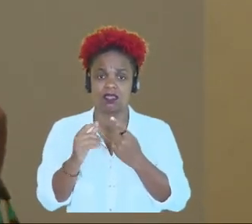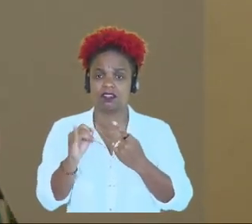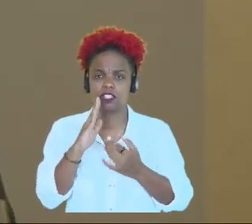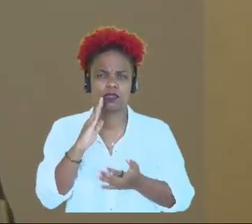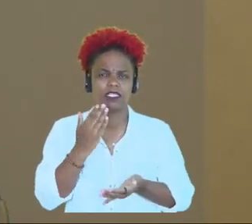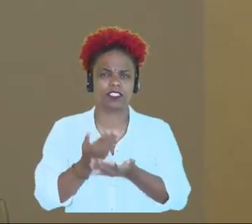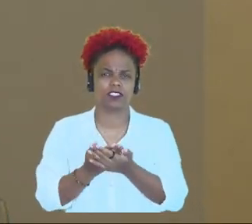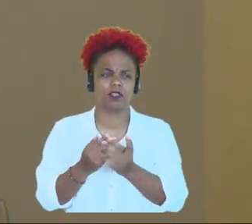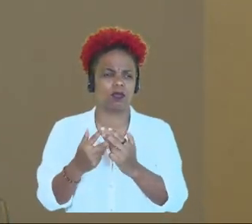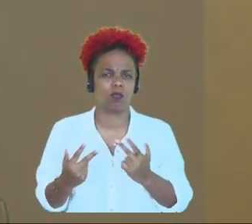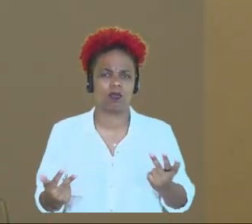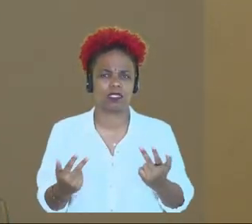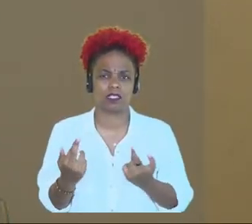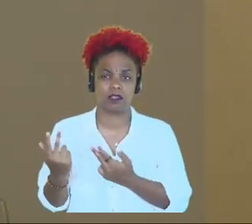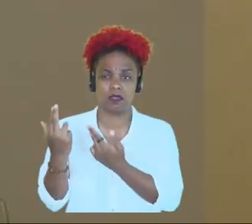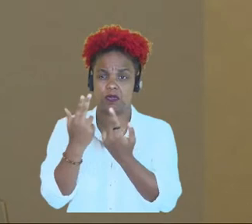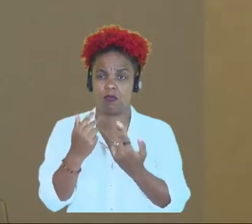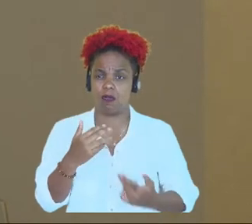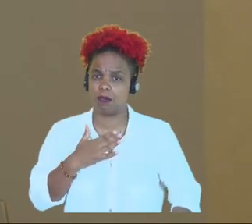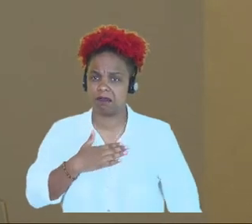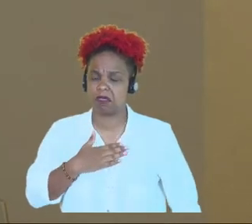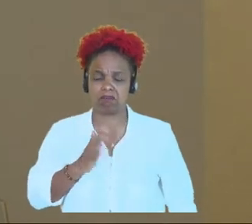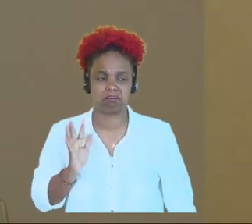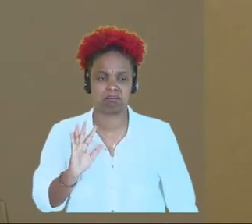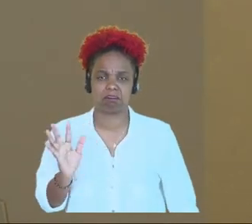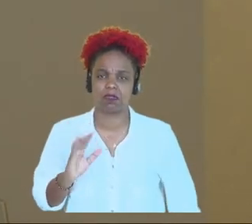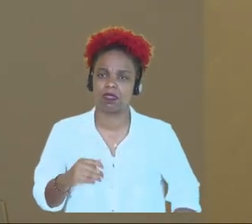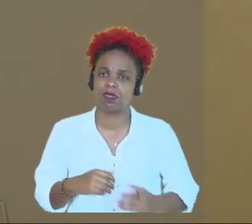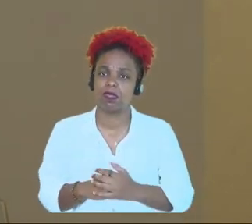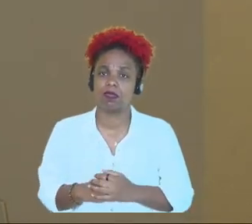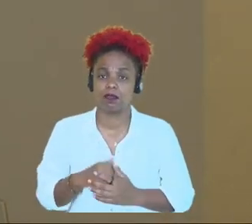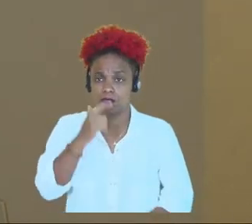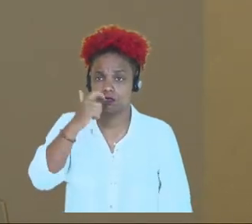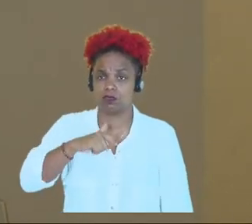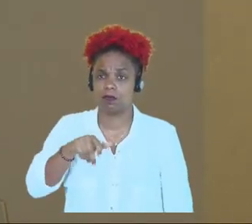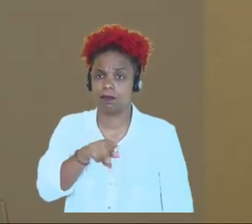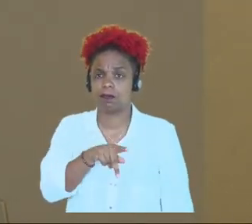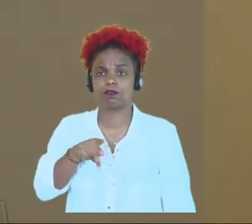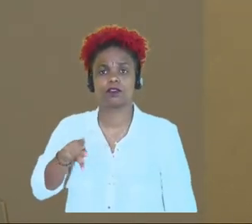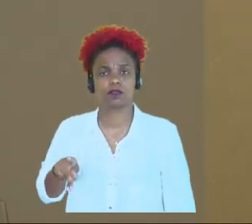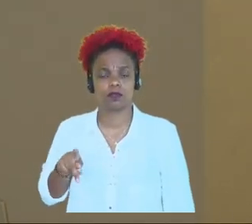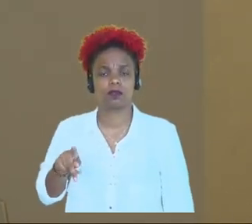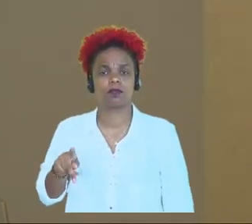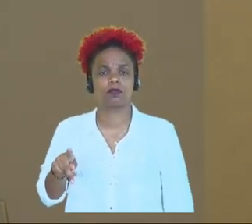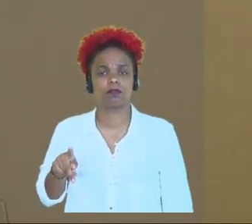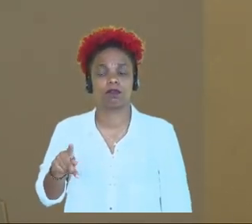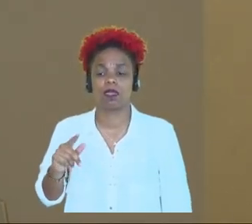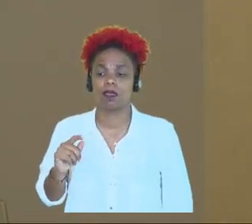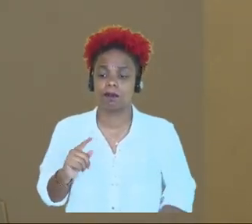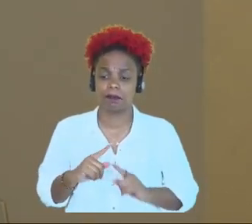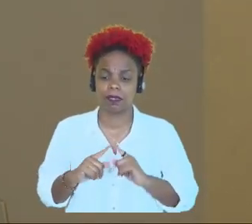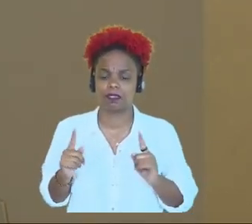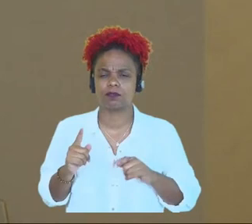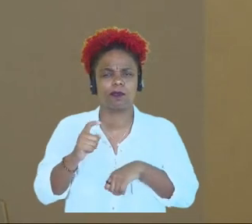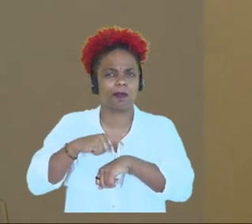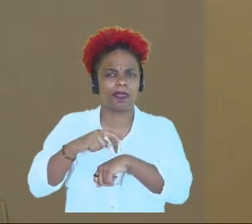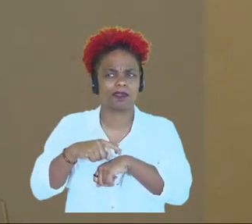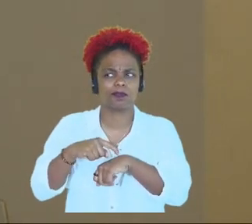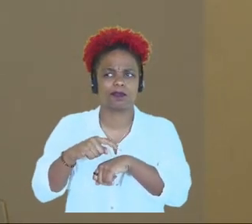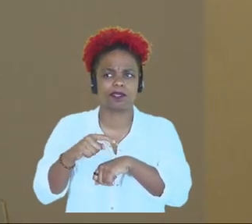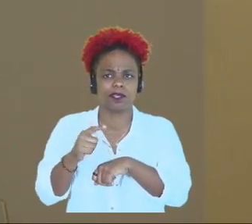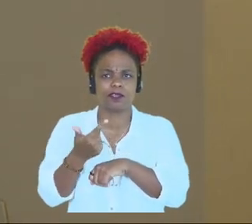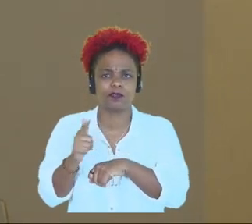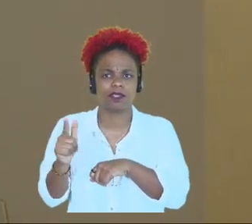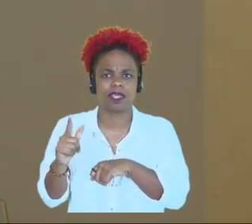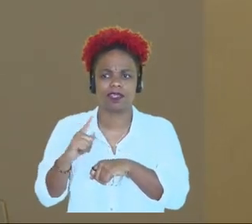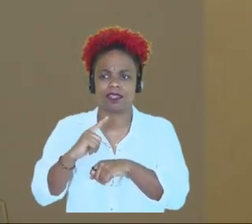nas mesmas coisas que eu. Aliás, essa é a função do professor. Mas a partir do momento em que eu percebo que não existe